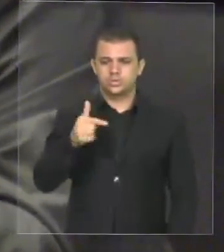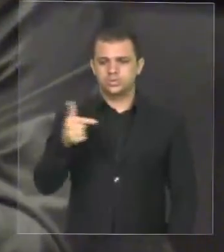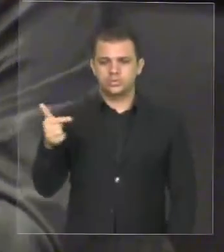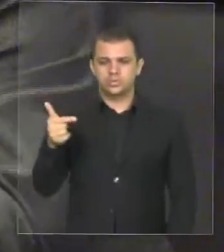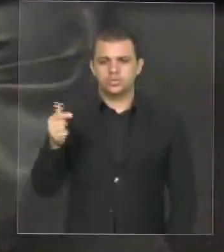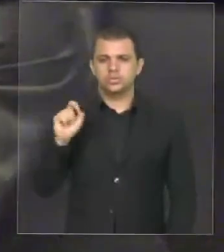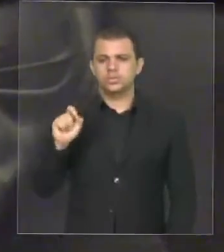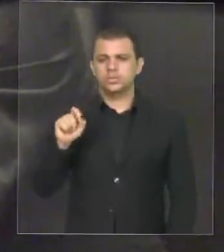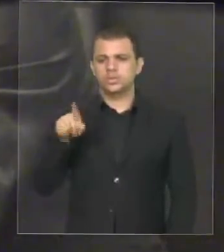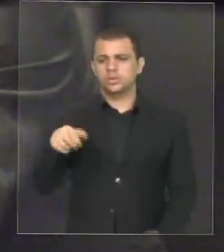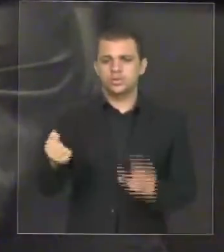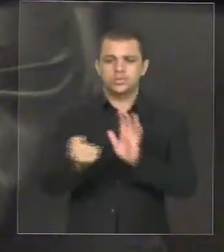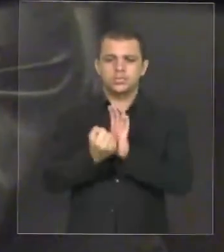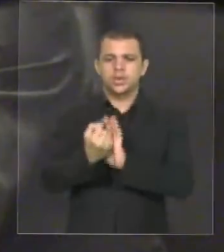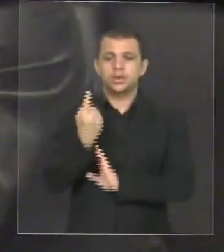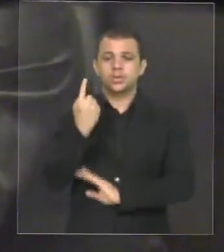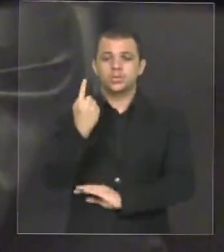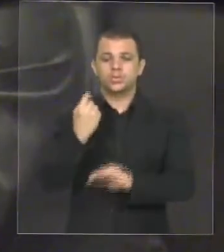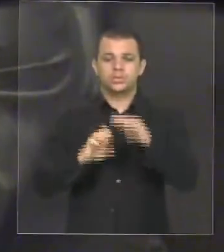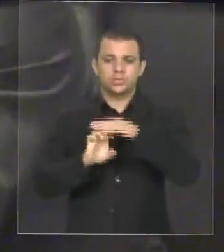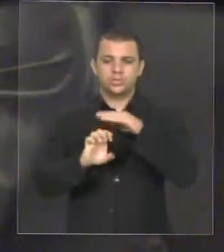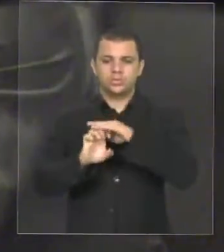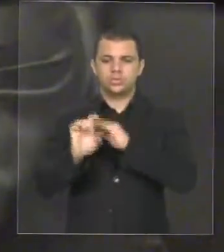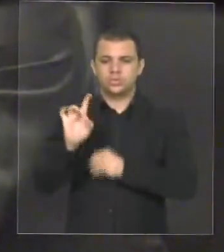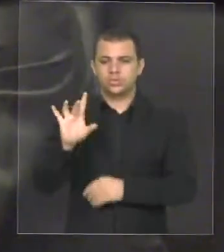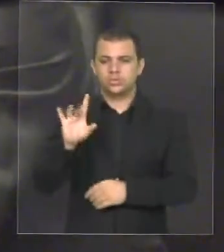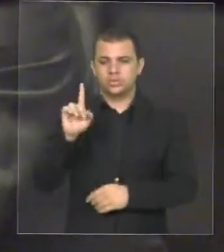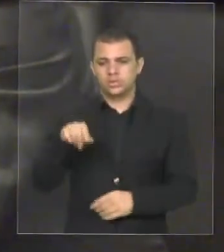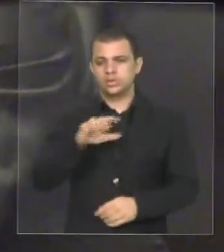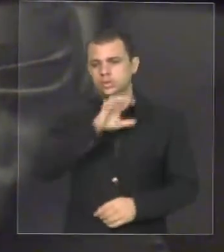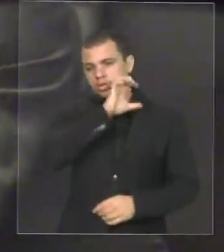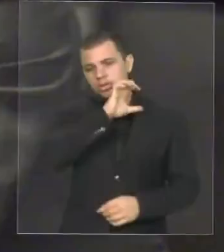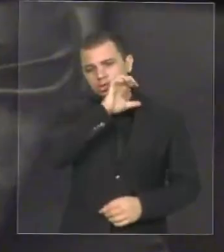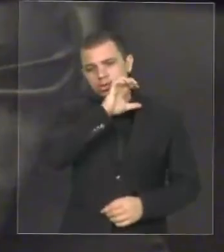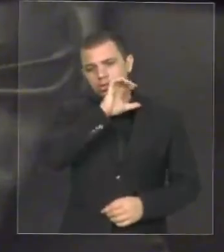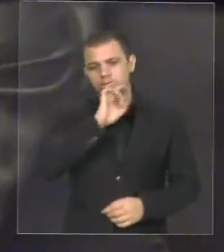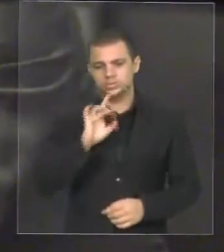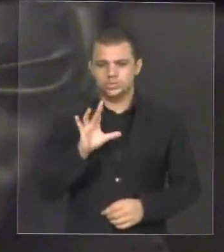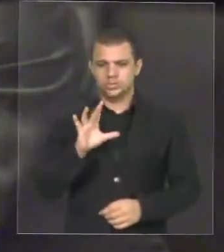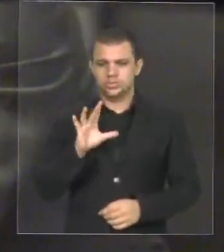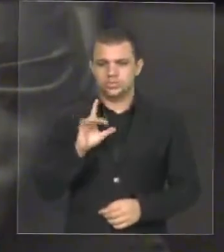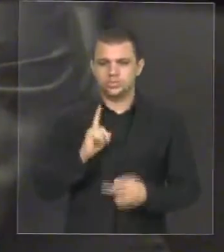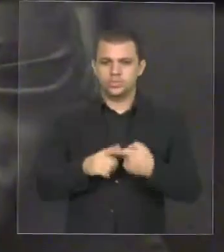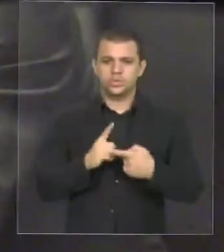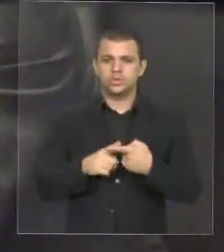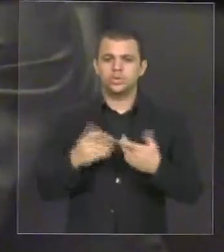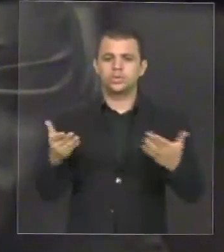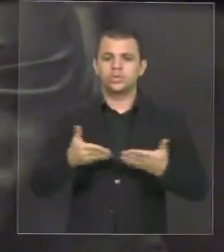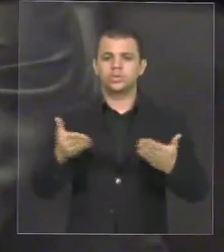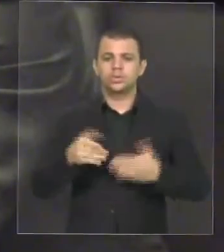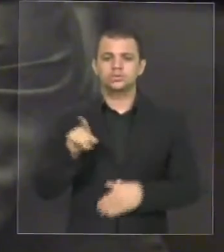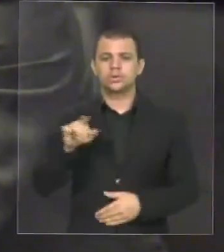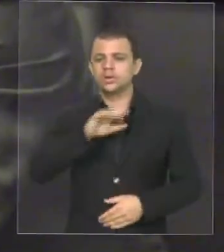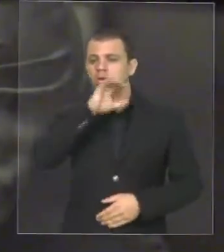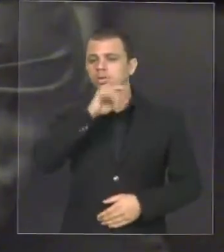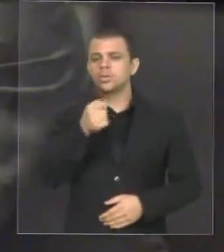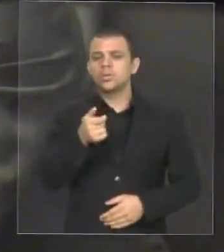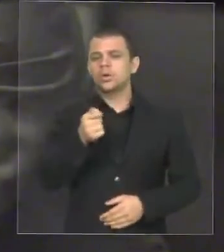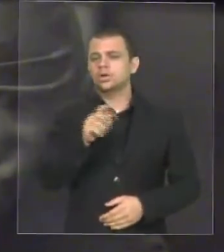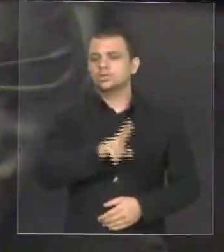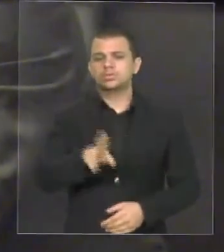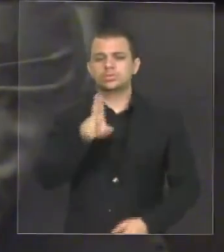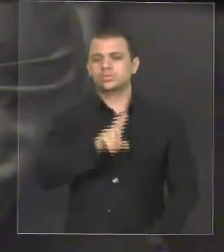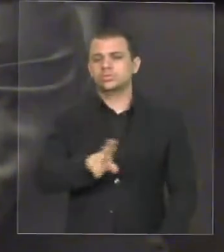ele impacta apenas uma empresa, deputado Braide, a Alumar, que hoje, inclusive, quase não usa mais,